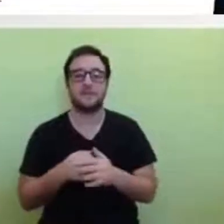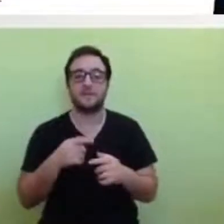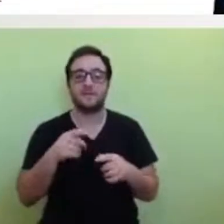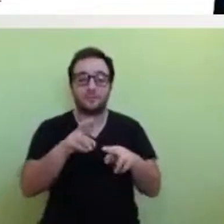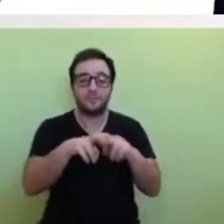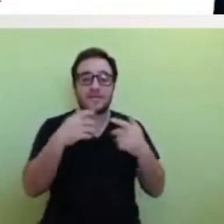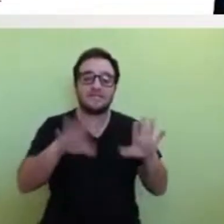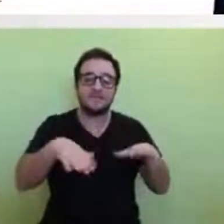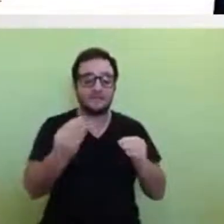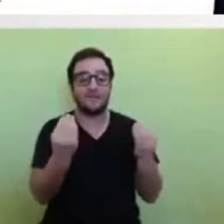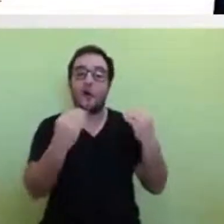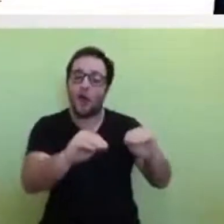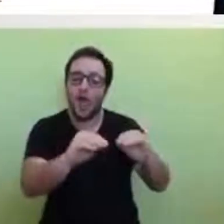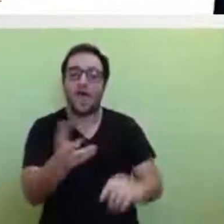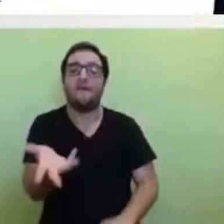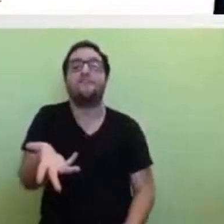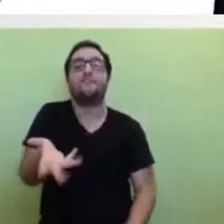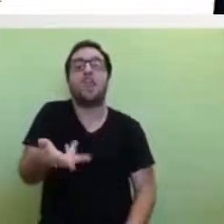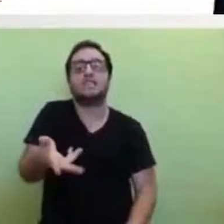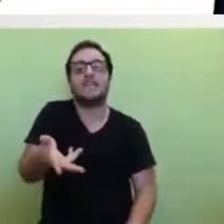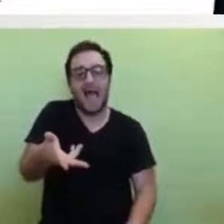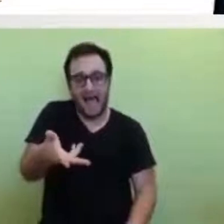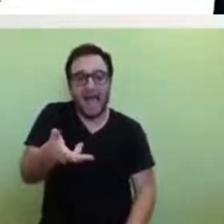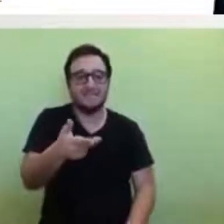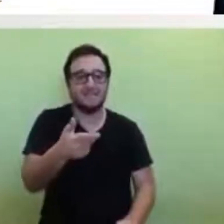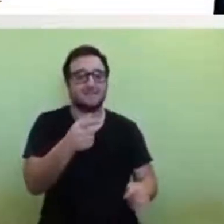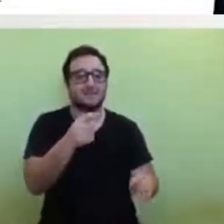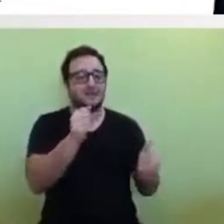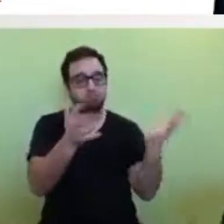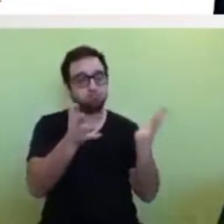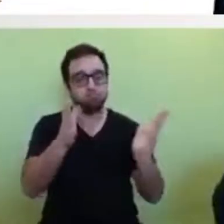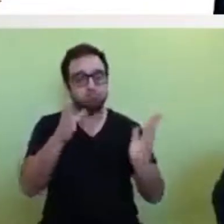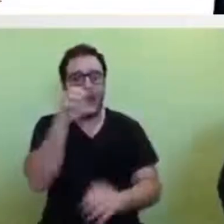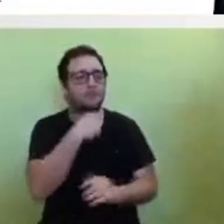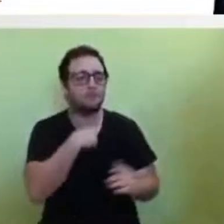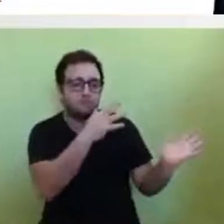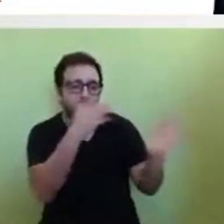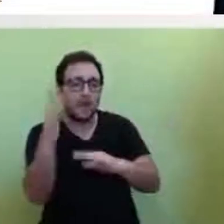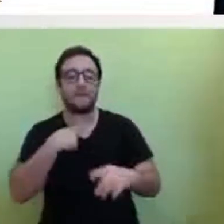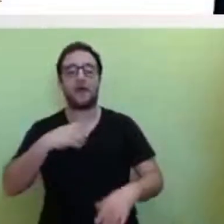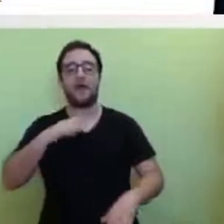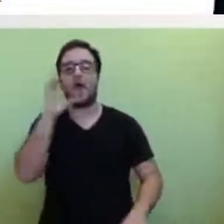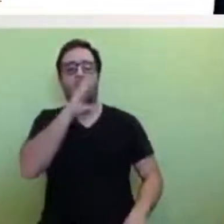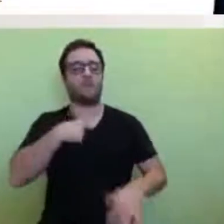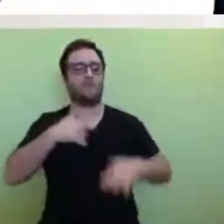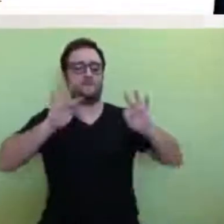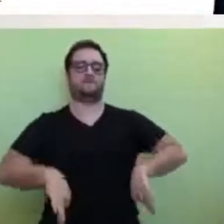velocidade acelerada, né? Para terminar logo. Então, cumpre o prazer de